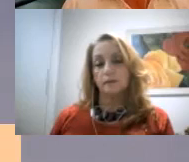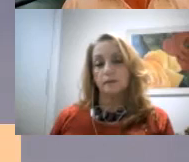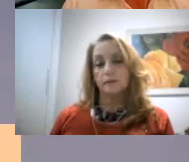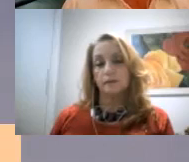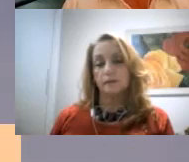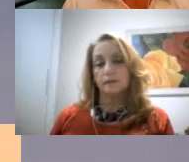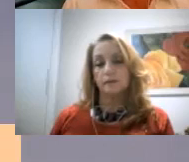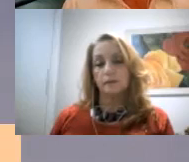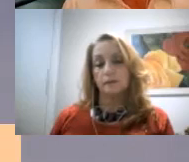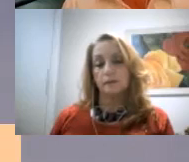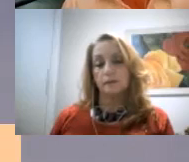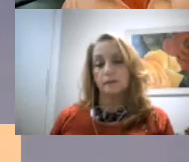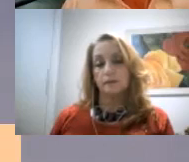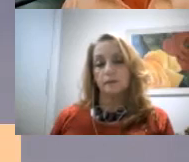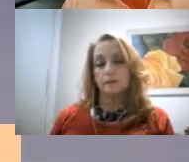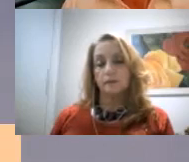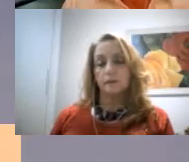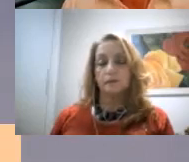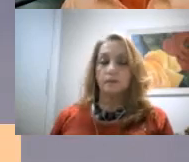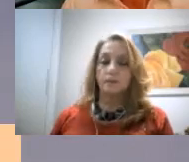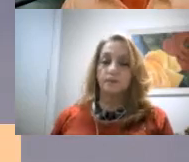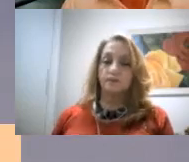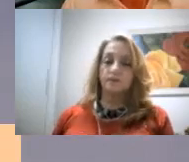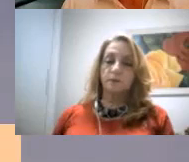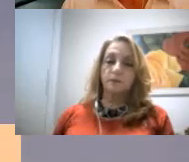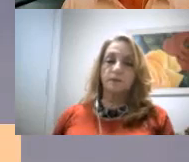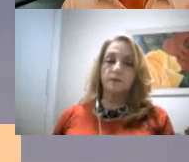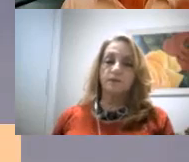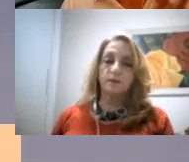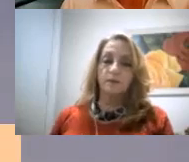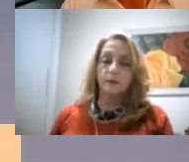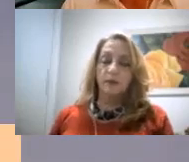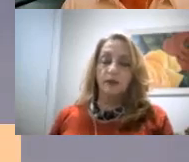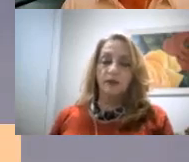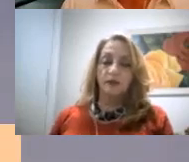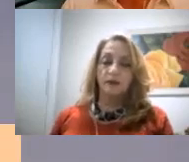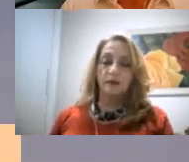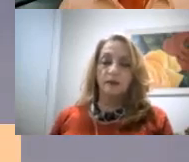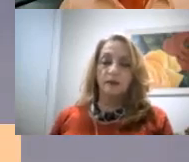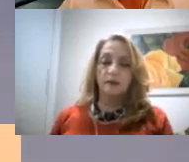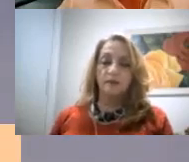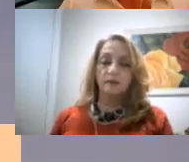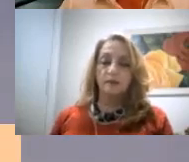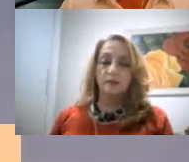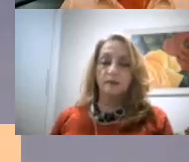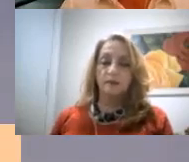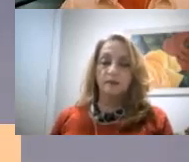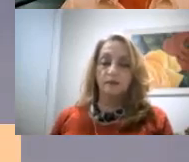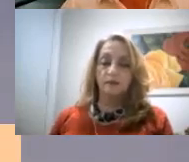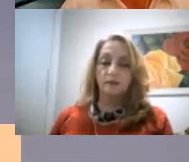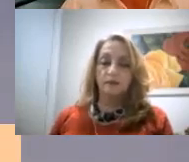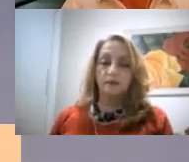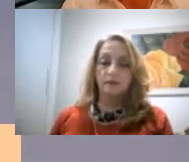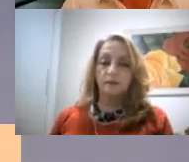que essa passagem ali, últimas horas dentro da barriga da mãe, passagem ali no canal de parto e a recepção pelo